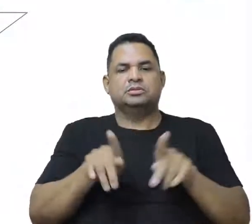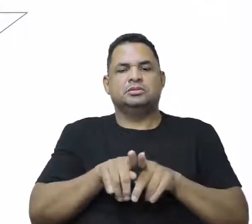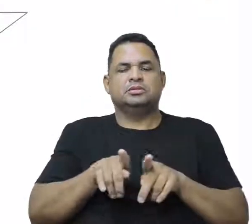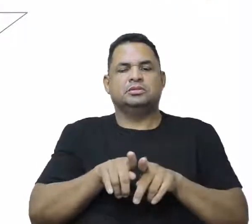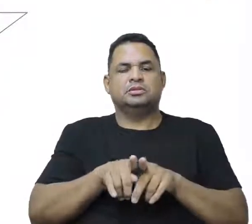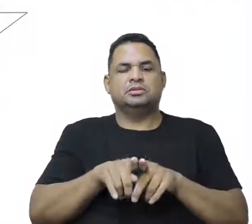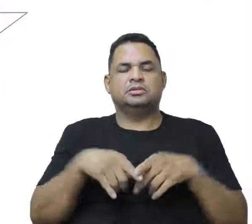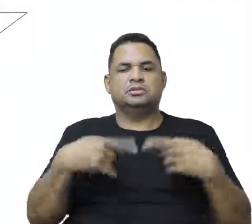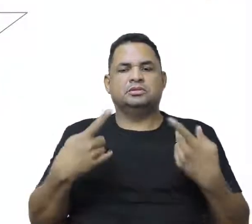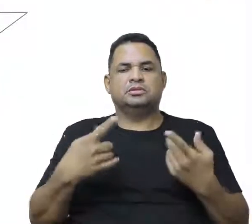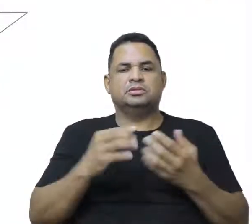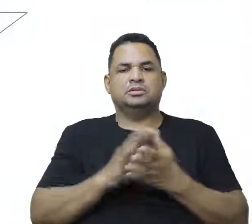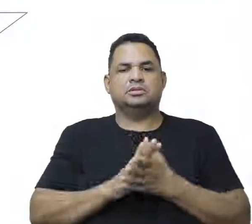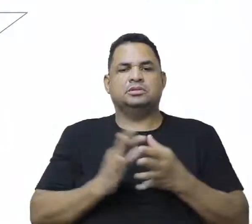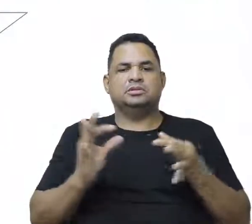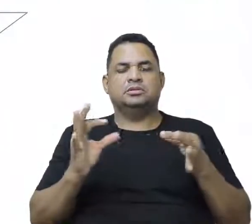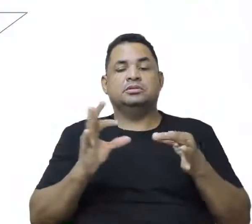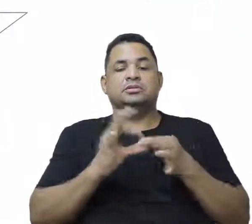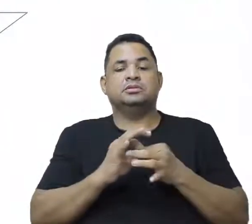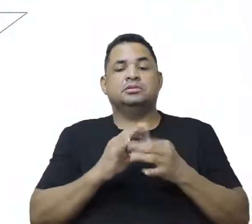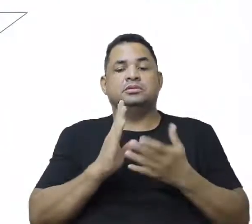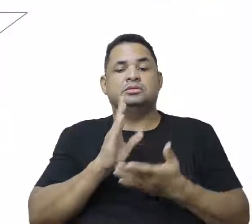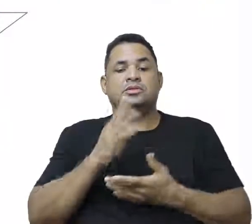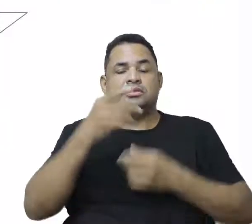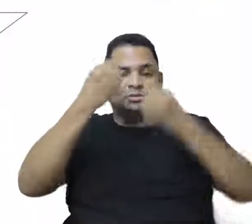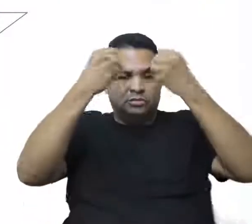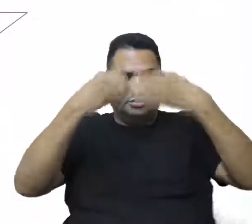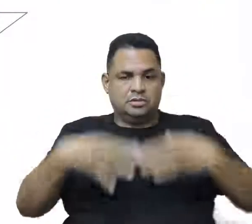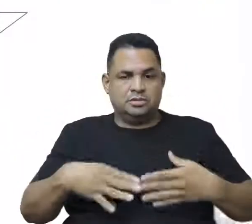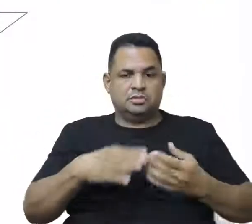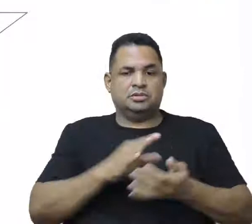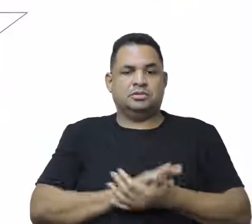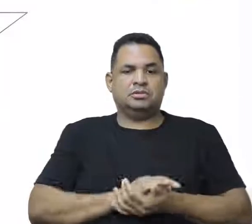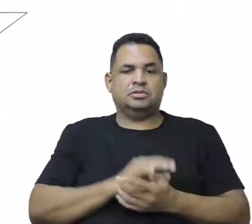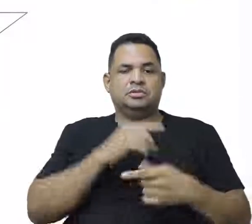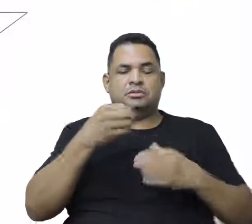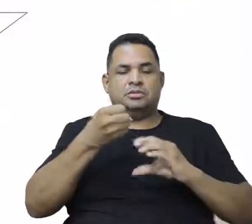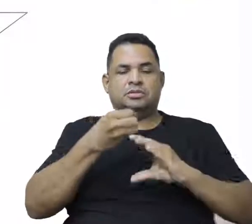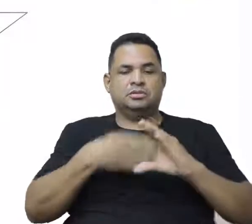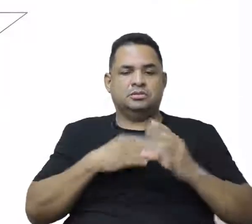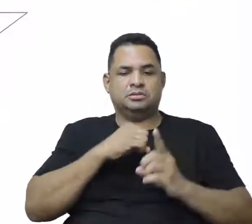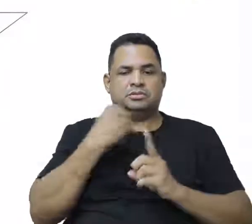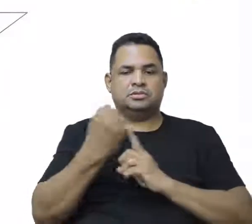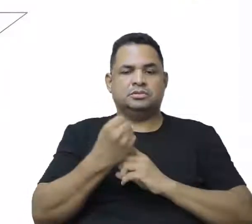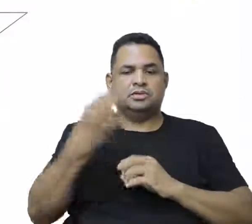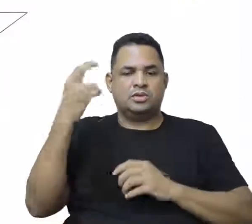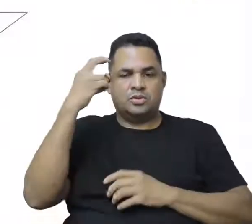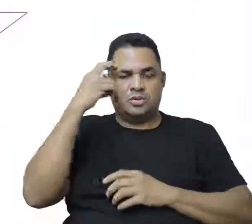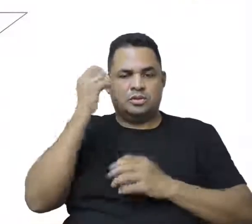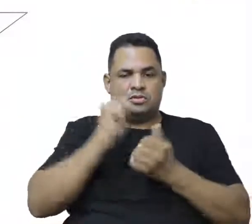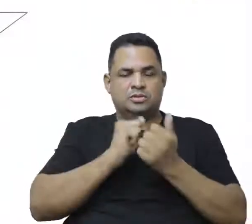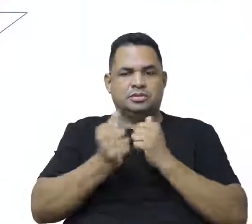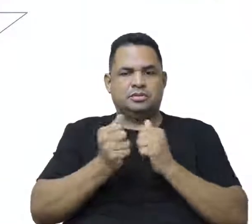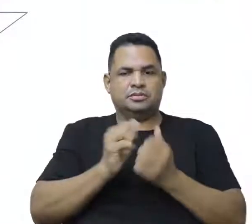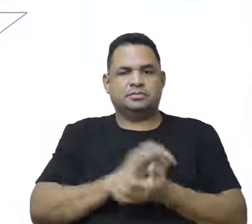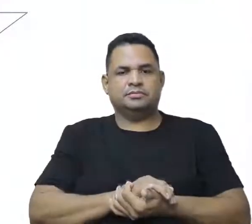também vai associar com o que a gente já falou, né? Função social e cultural do esporte cai muito.